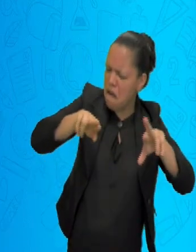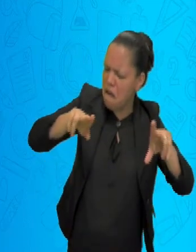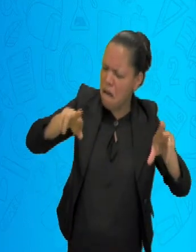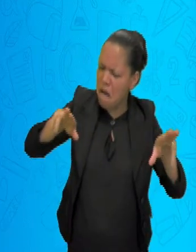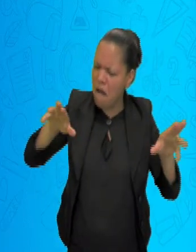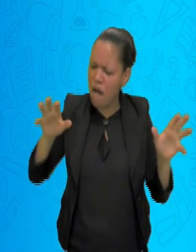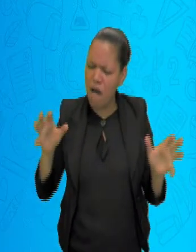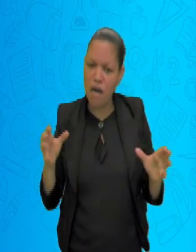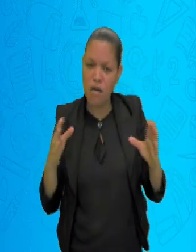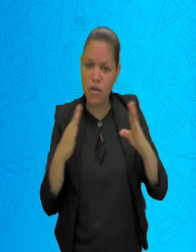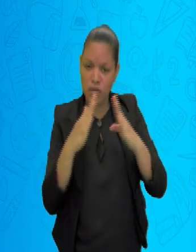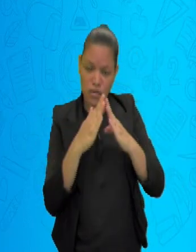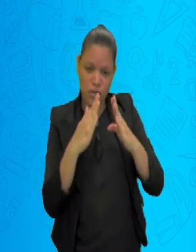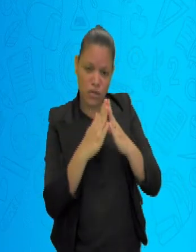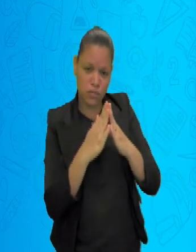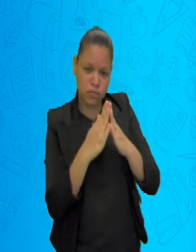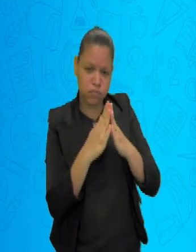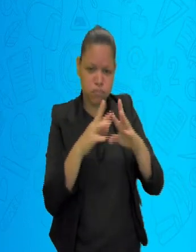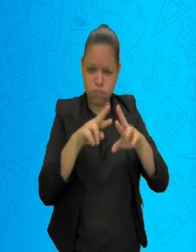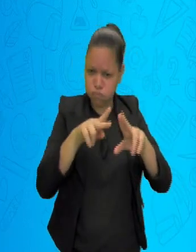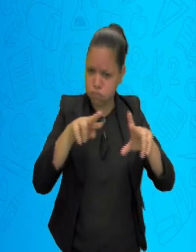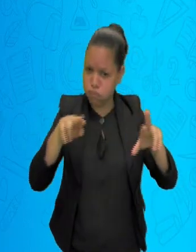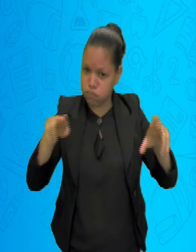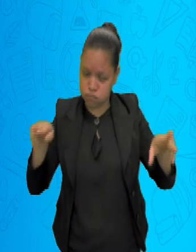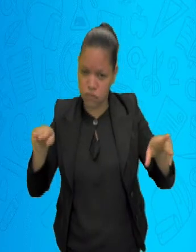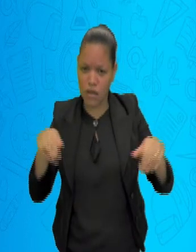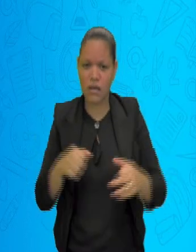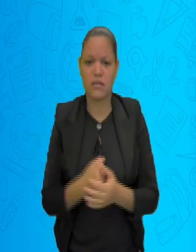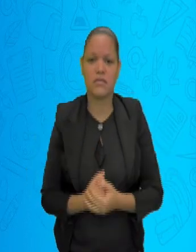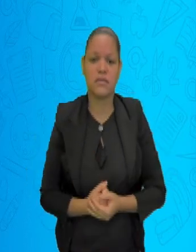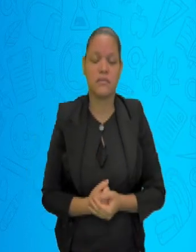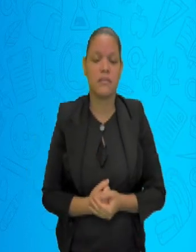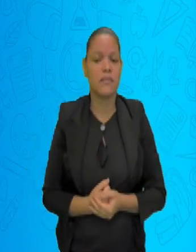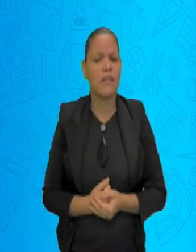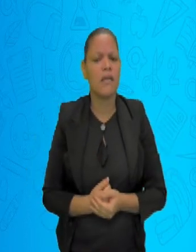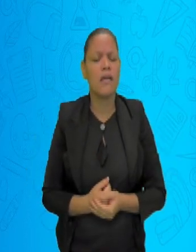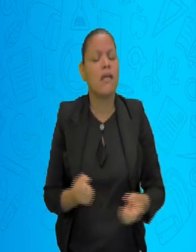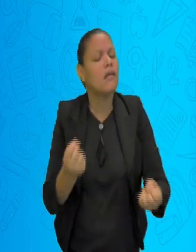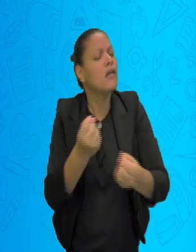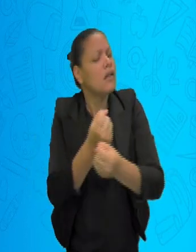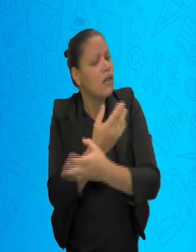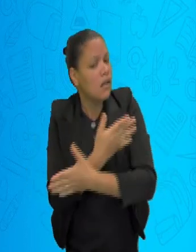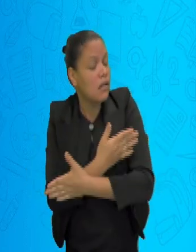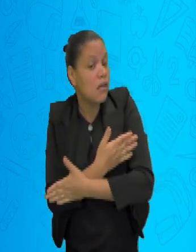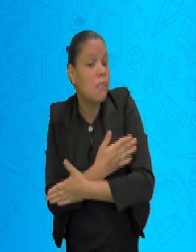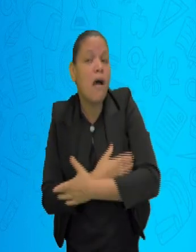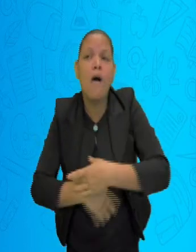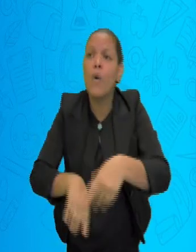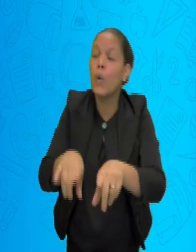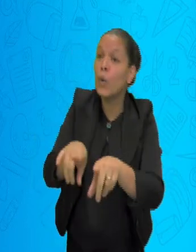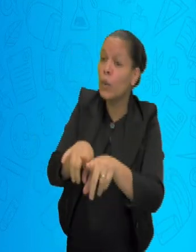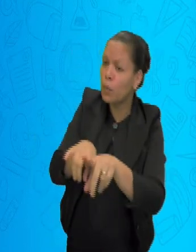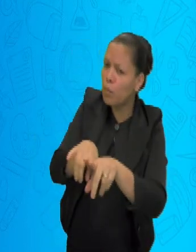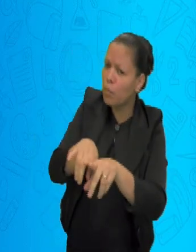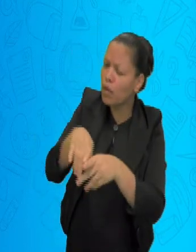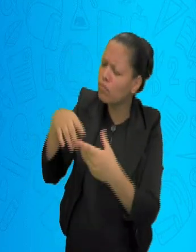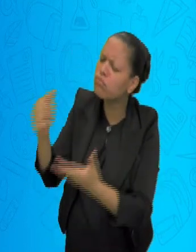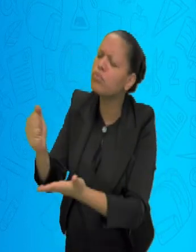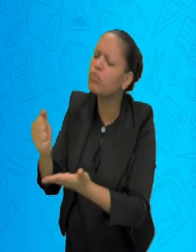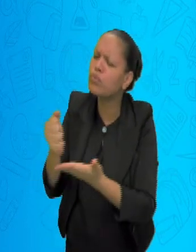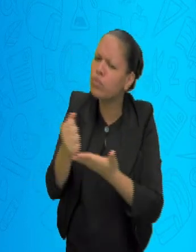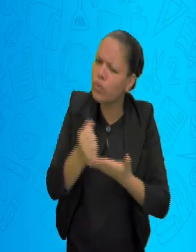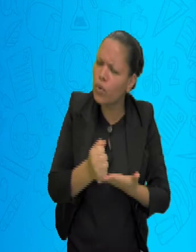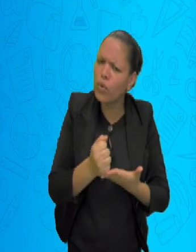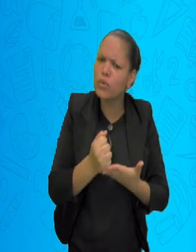ou como eu tenho como ponto de venda. E para finalizar, eu trouxe para vocês essa relação entre os setores